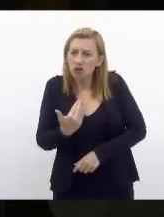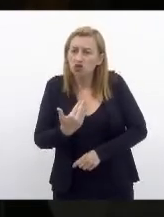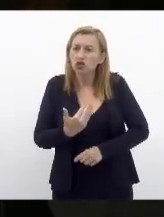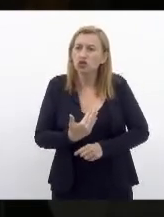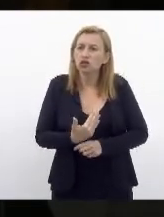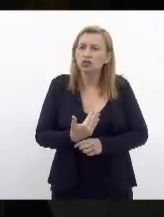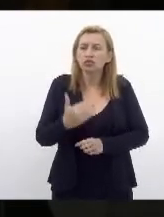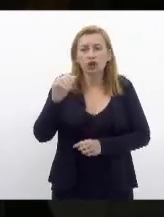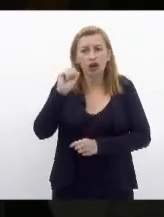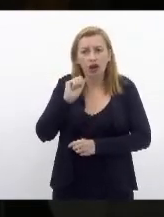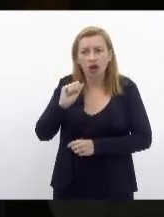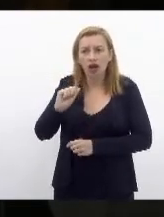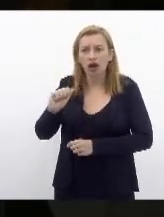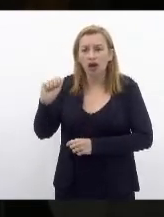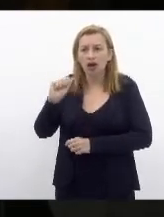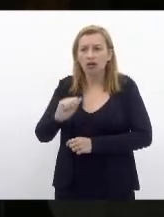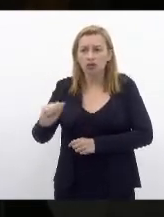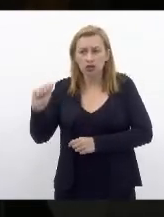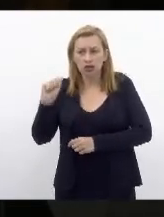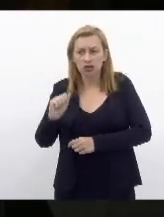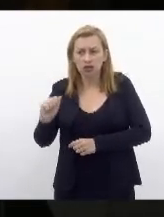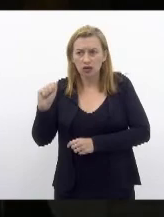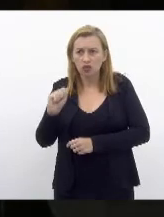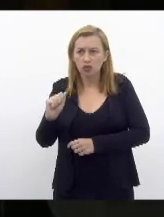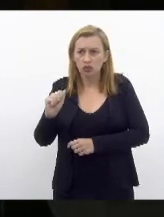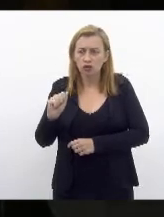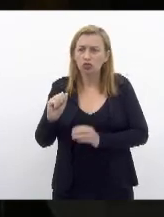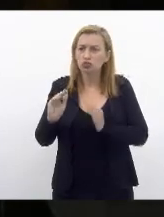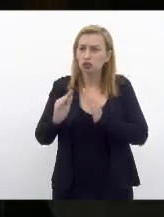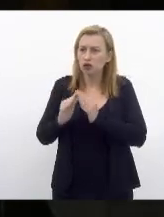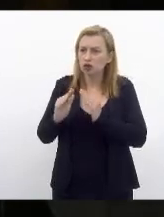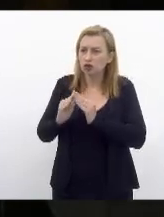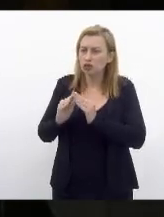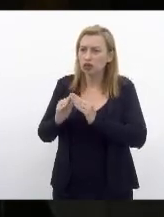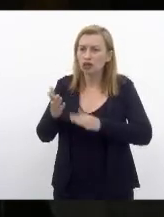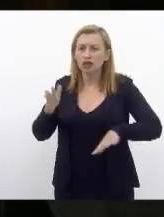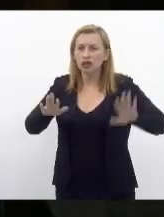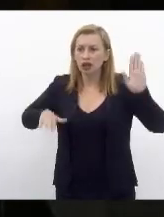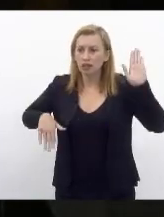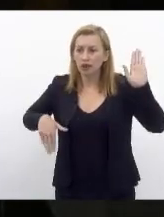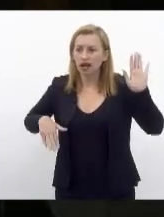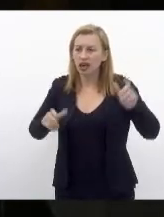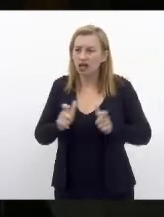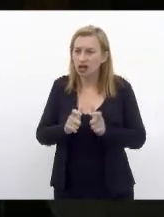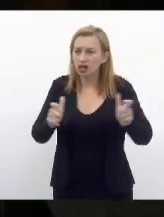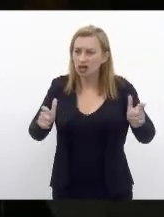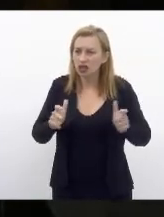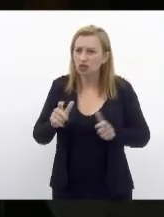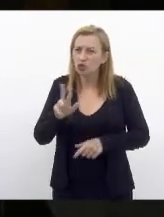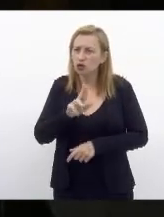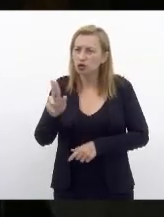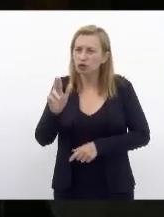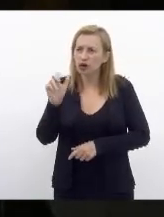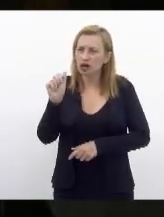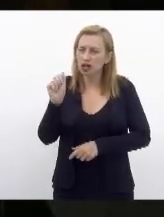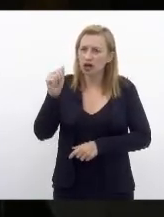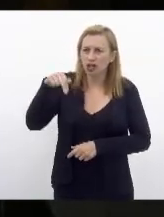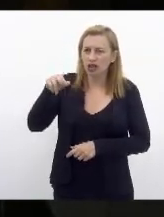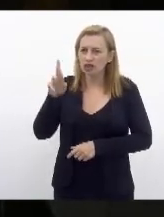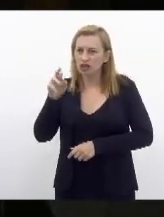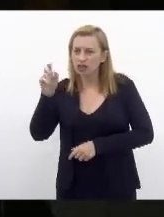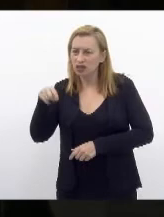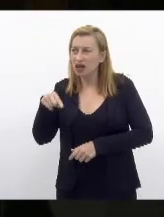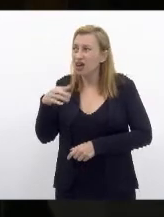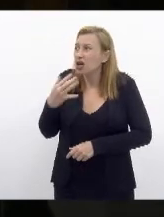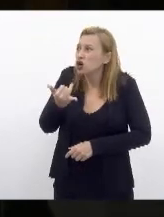da Associação de Moradores da Praia Grande. O nome desse empresário é André, só vou pedir desculpa que eu não me